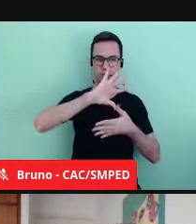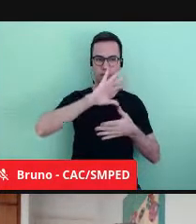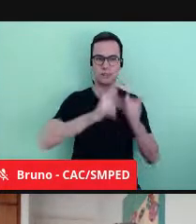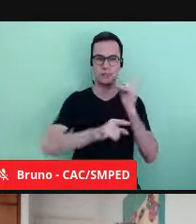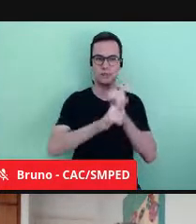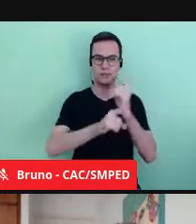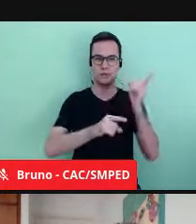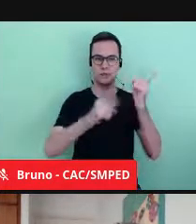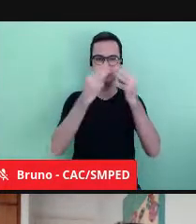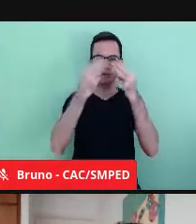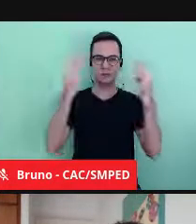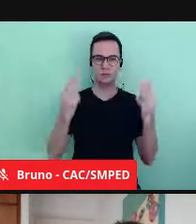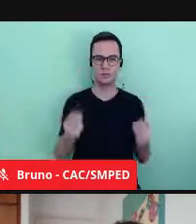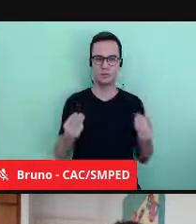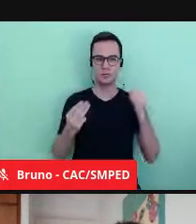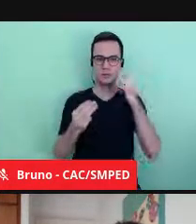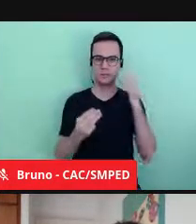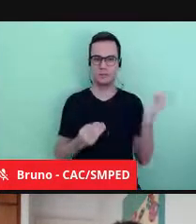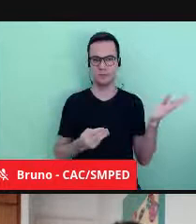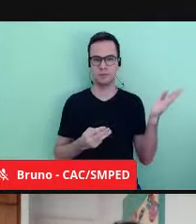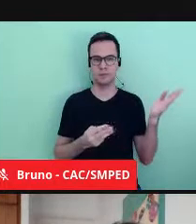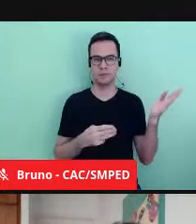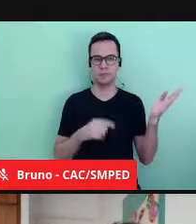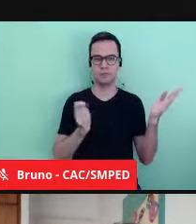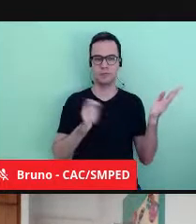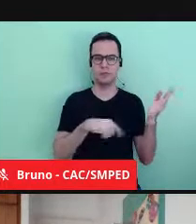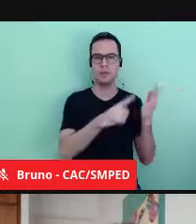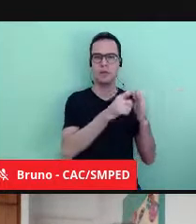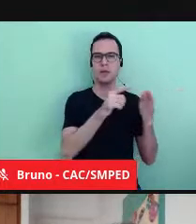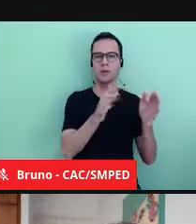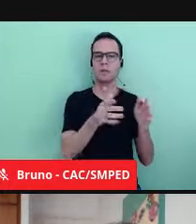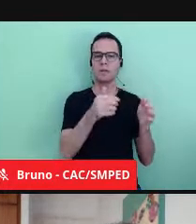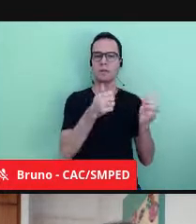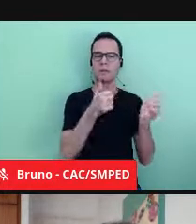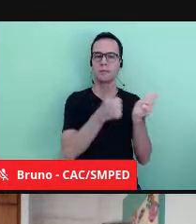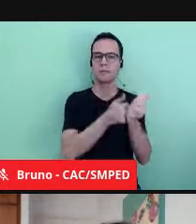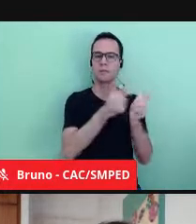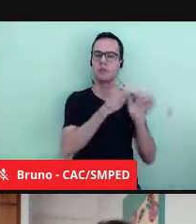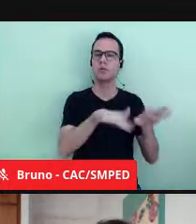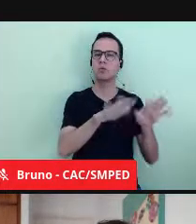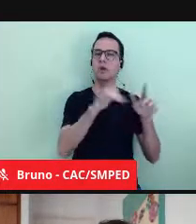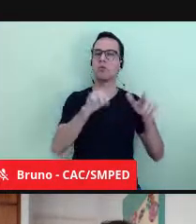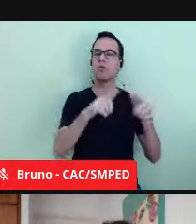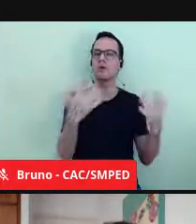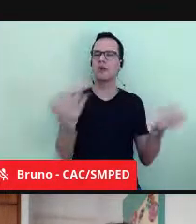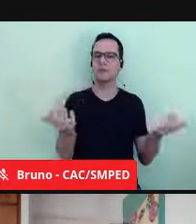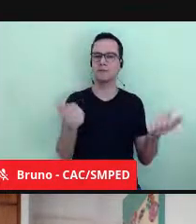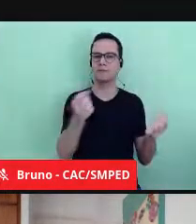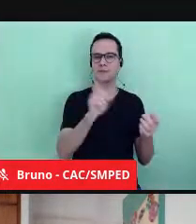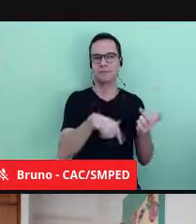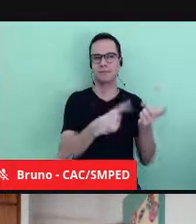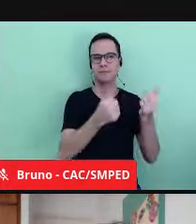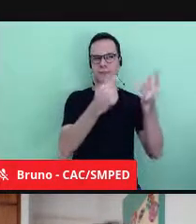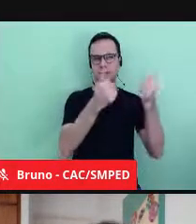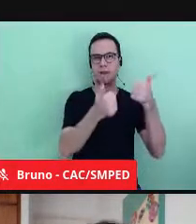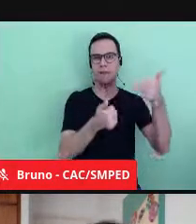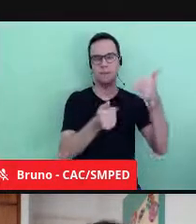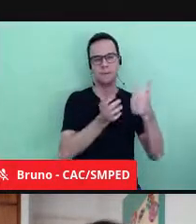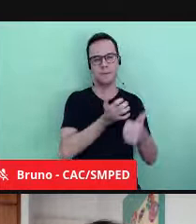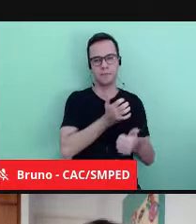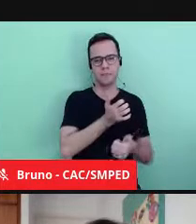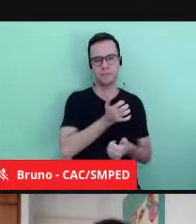no mapa, né, do sobreposto ao índice de vulnerabilidade social, a localização desses museus na cidade. Então a gente tem um conjunto de museus